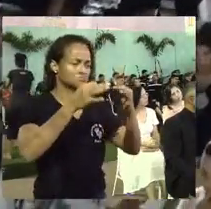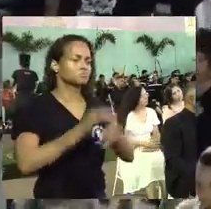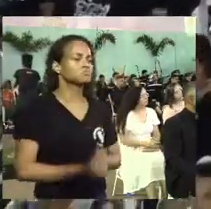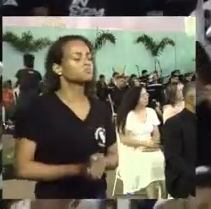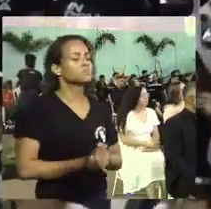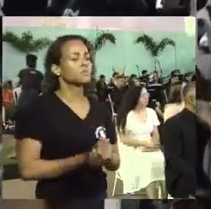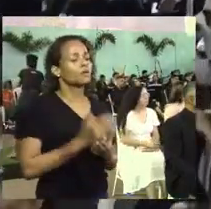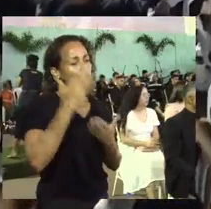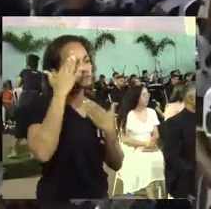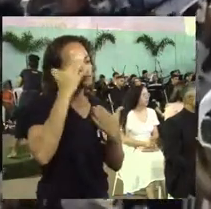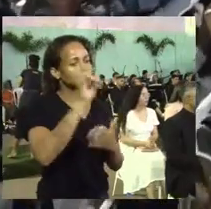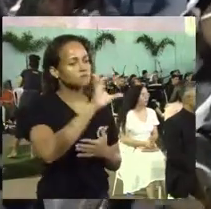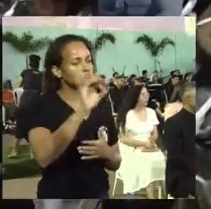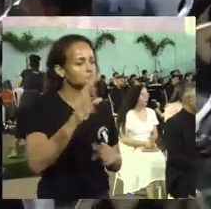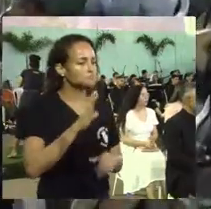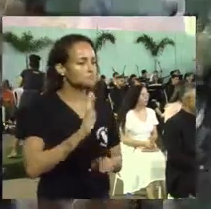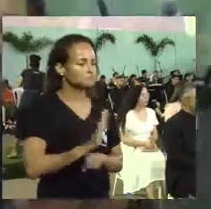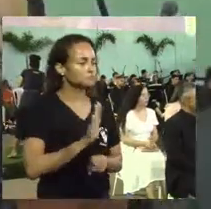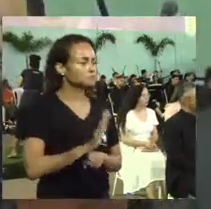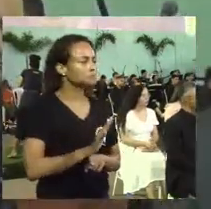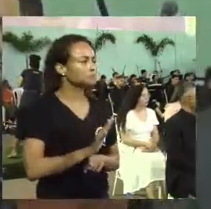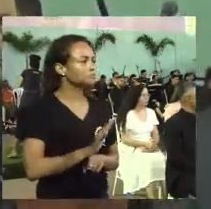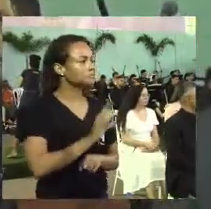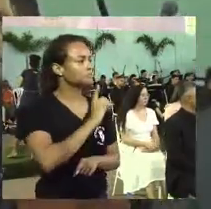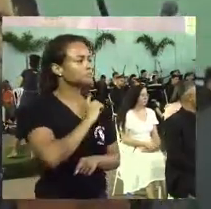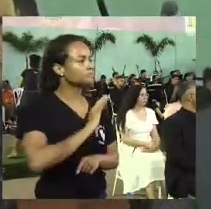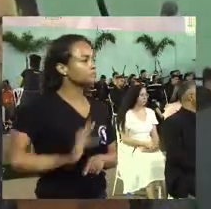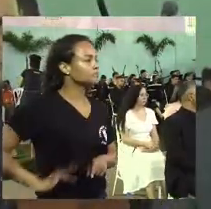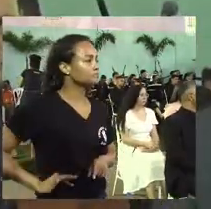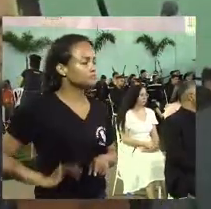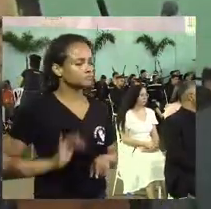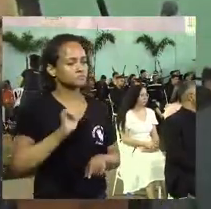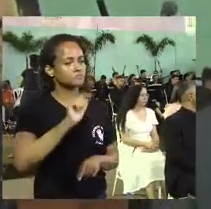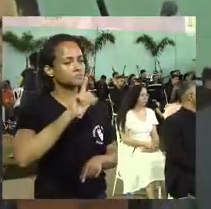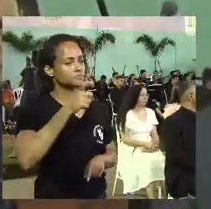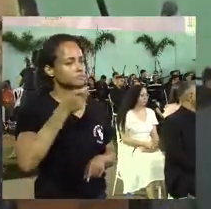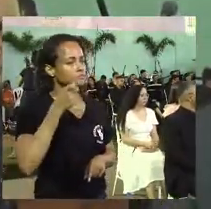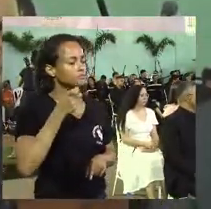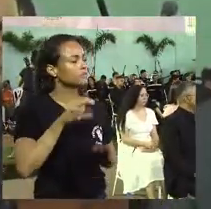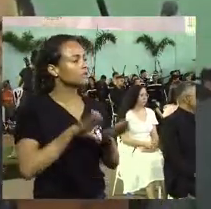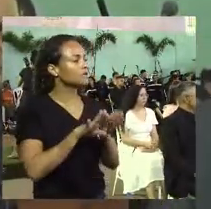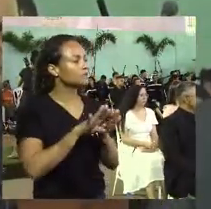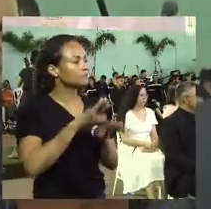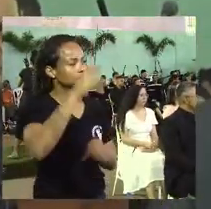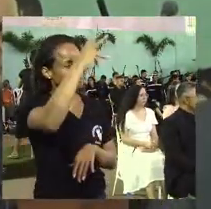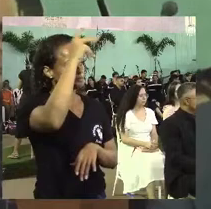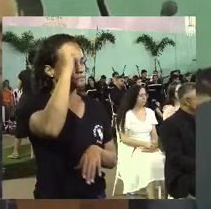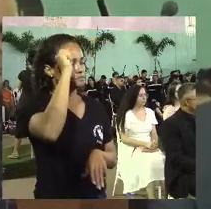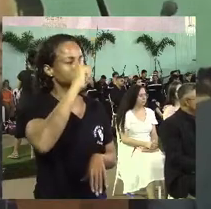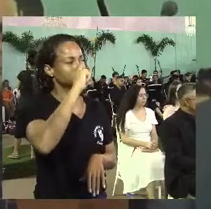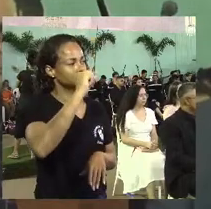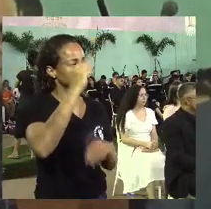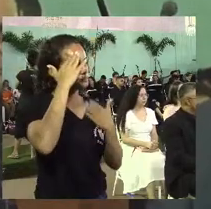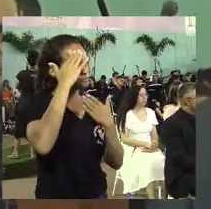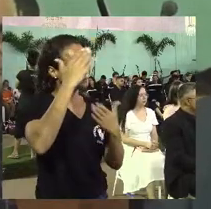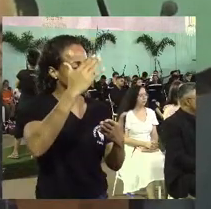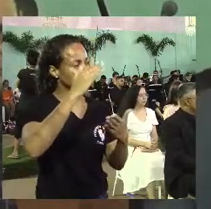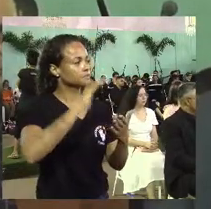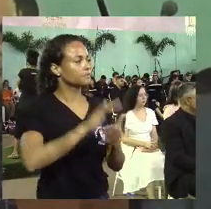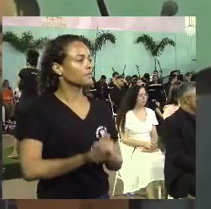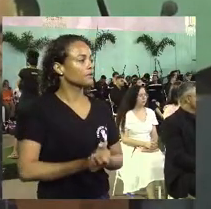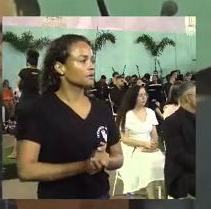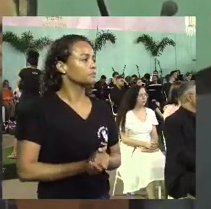colaboram Deputado Alex Renan não está ali conosco sua esposa prefeita Carla redando obrigado Carla por